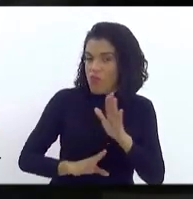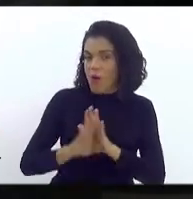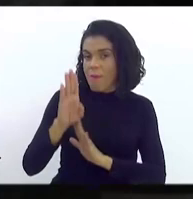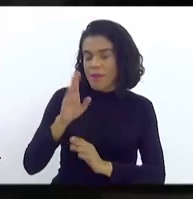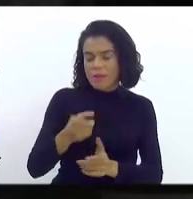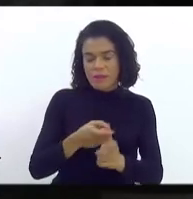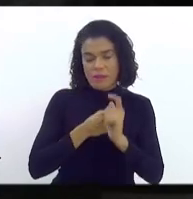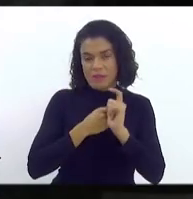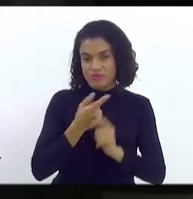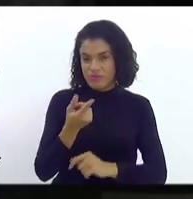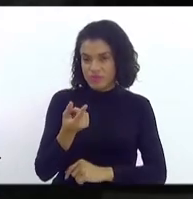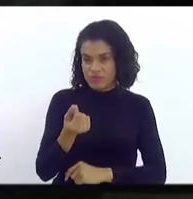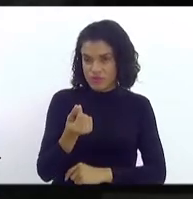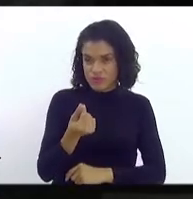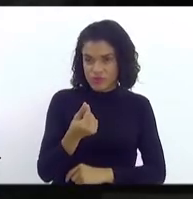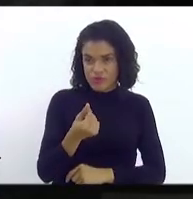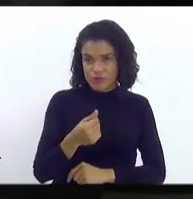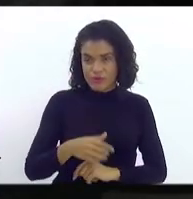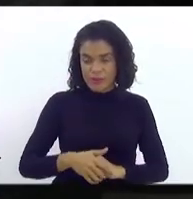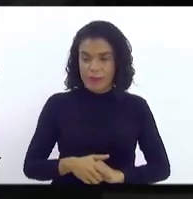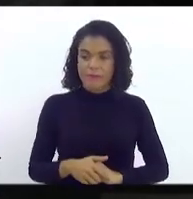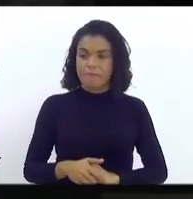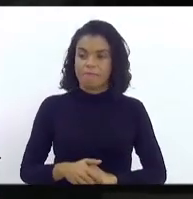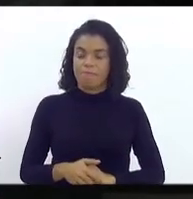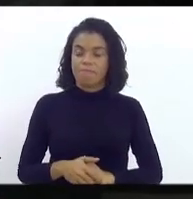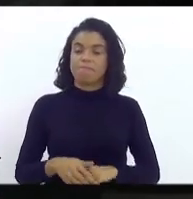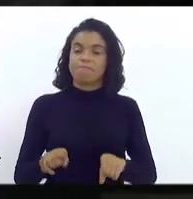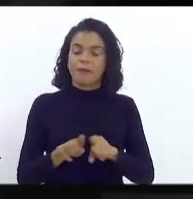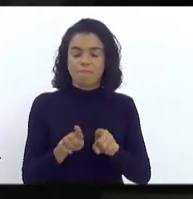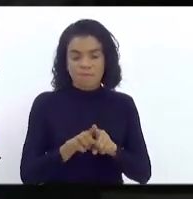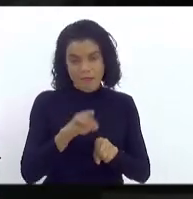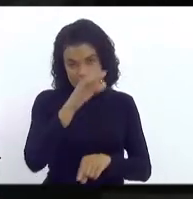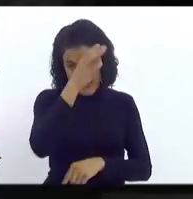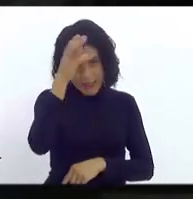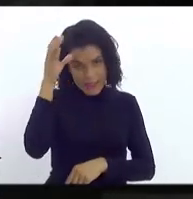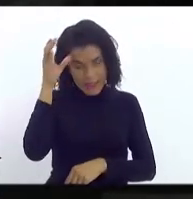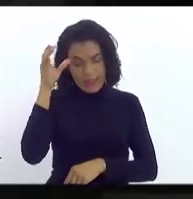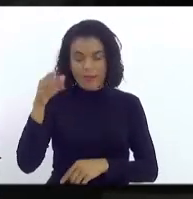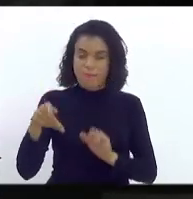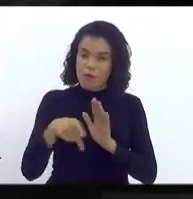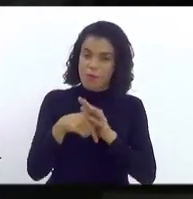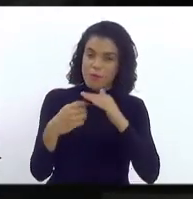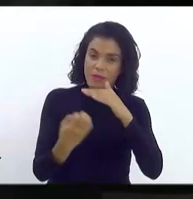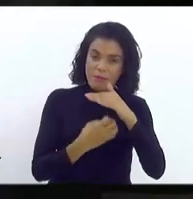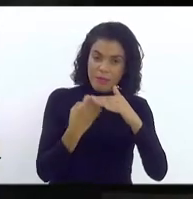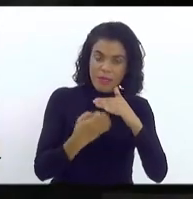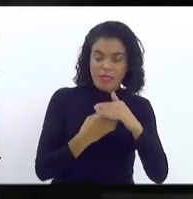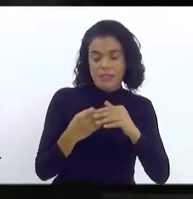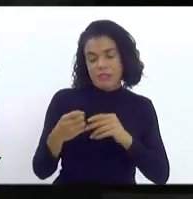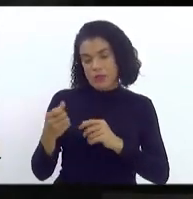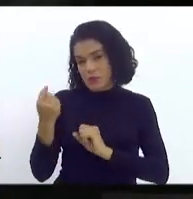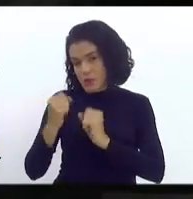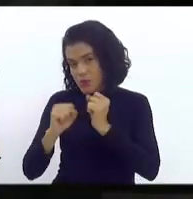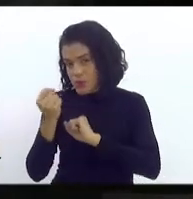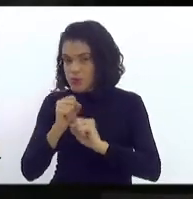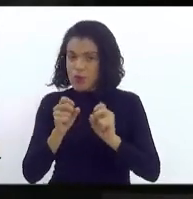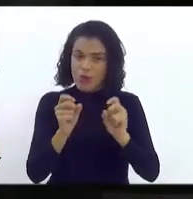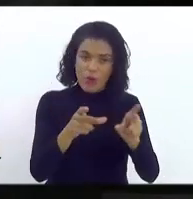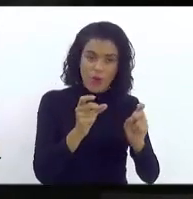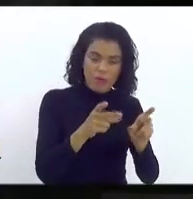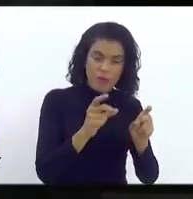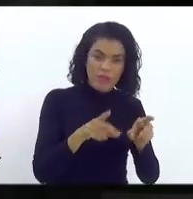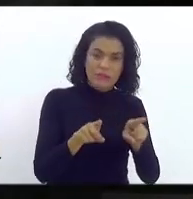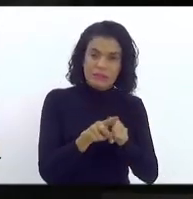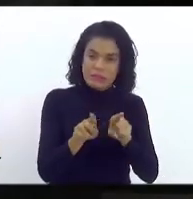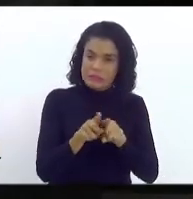incremento da morosidade nos clientes da Natos, tanto de indústria e comércio, foi feito